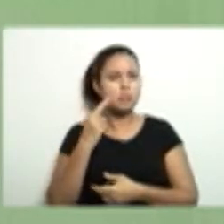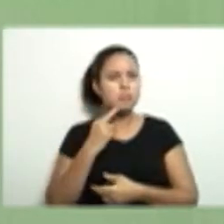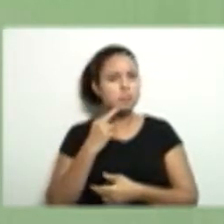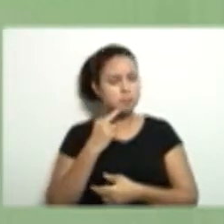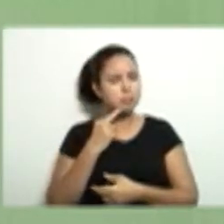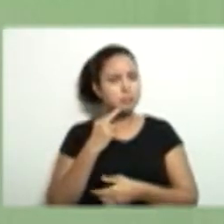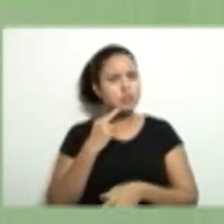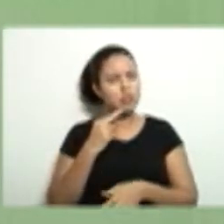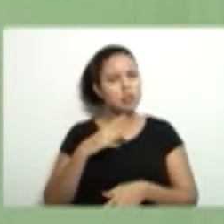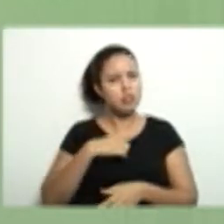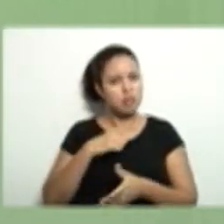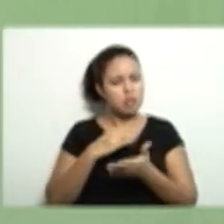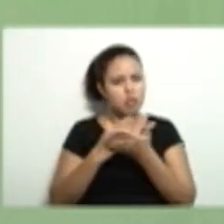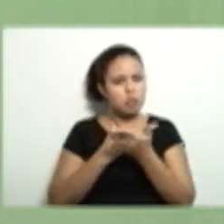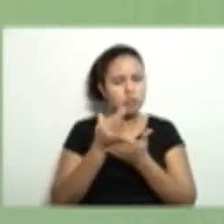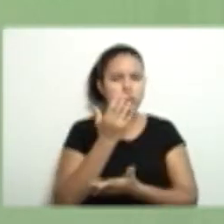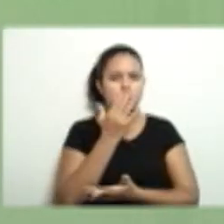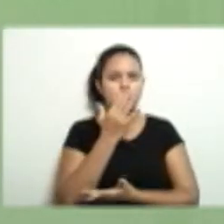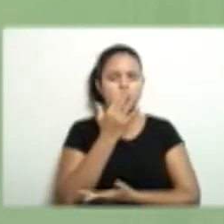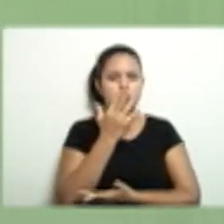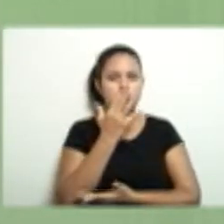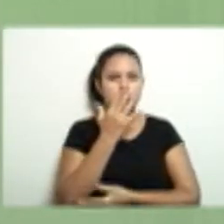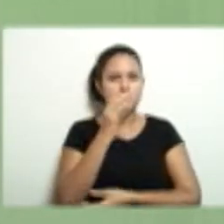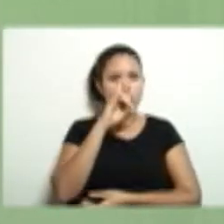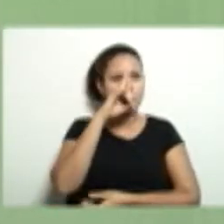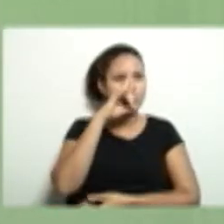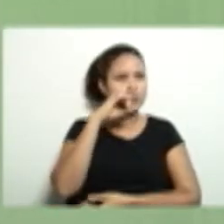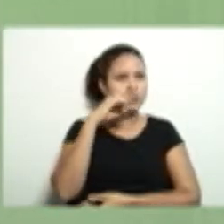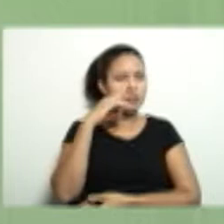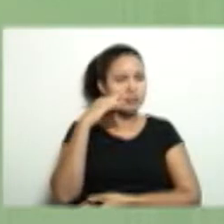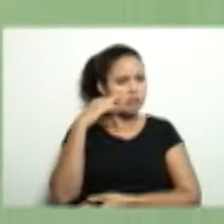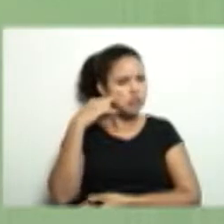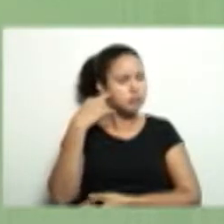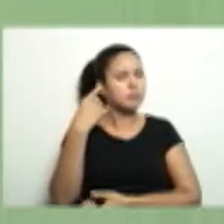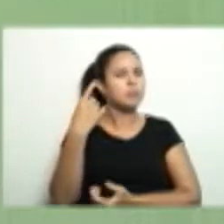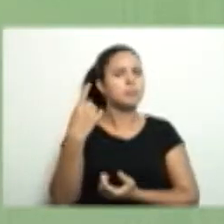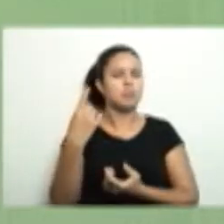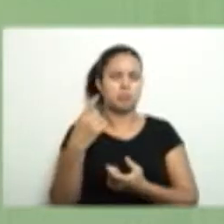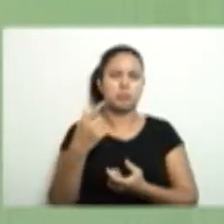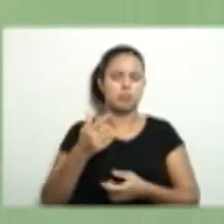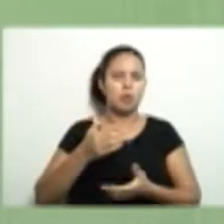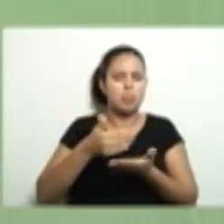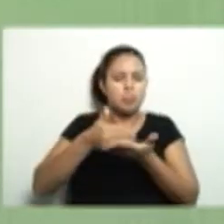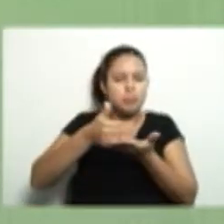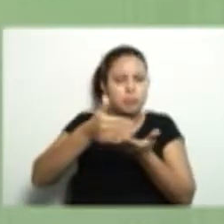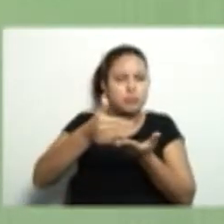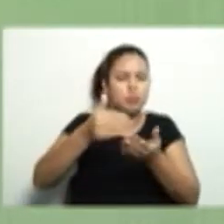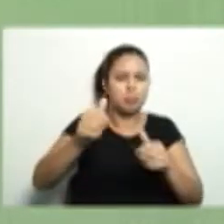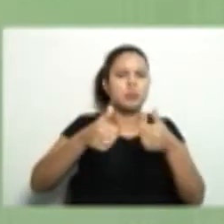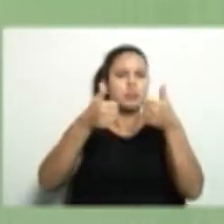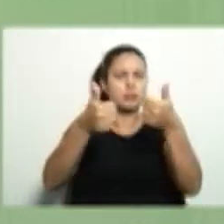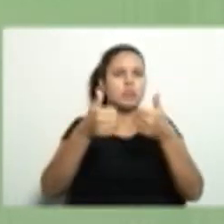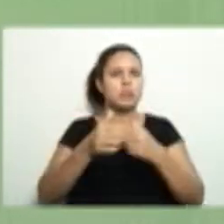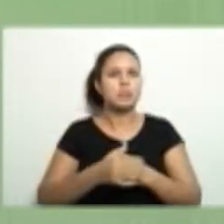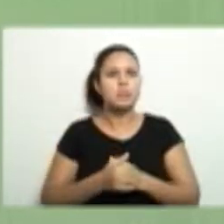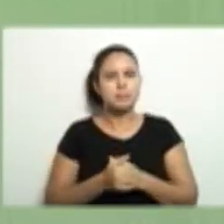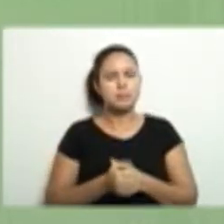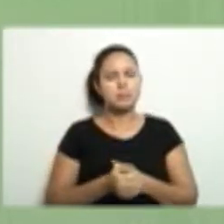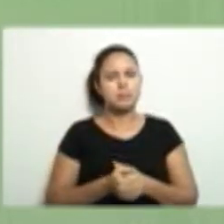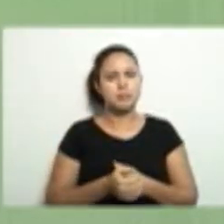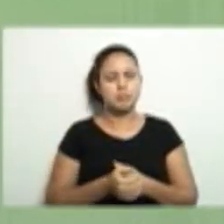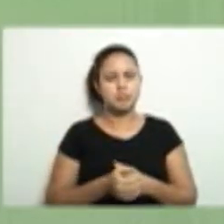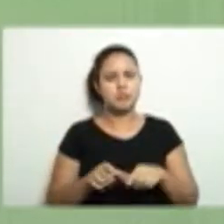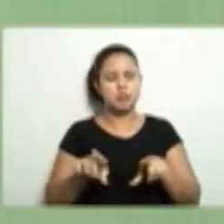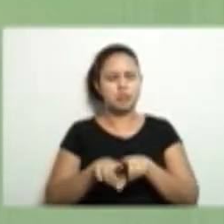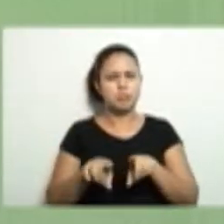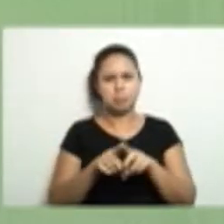Porto Velho. Rondônia, que está aqui, é um dos estados que vai observar essa melhoria, e a gente vai ver muito